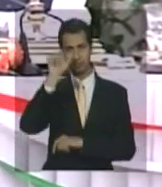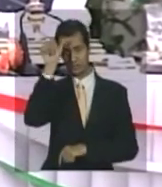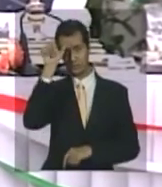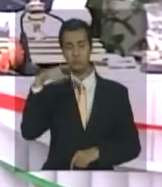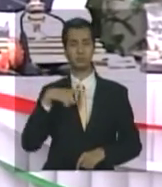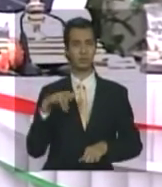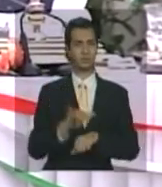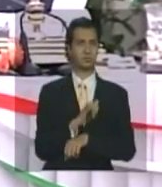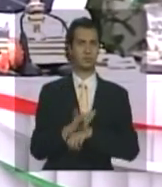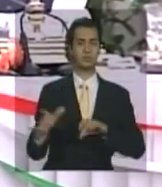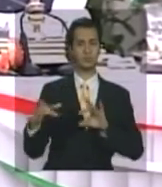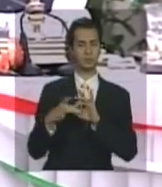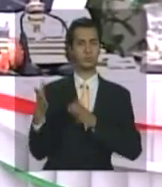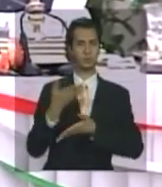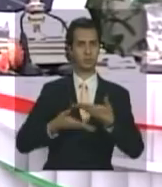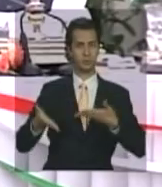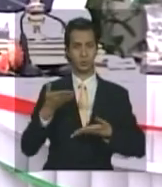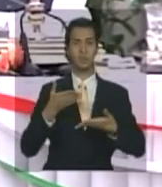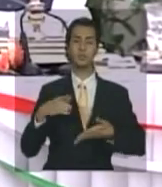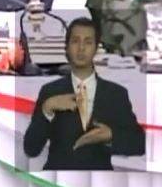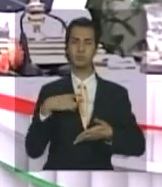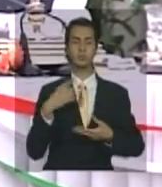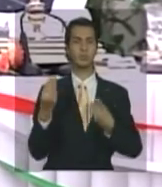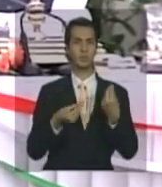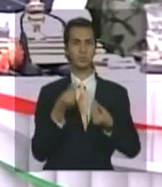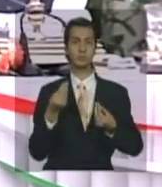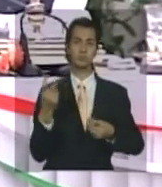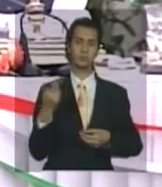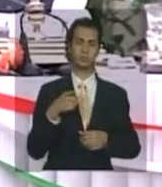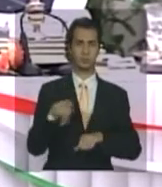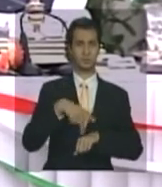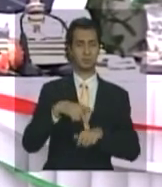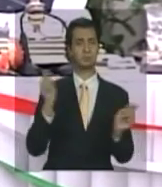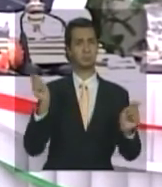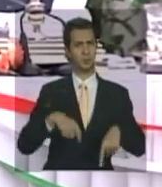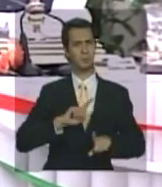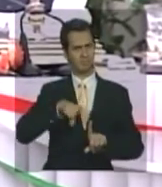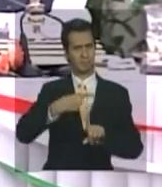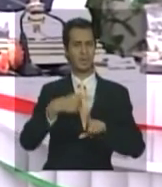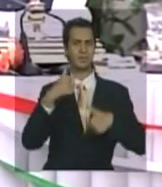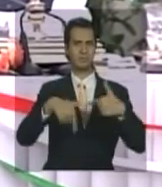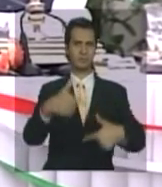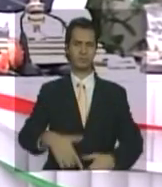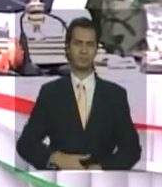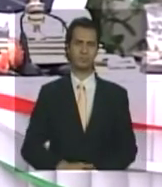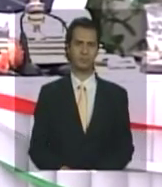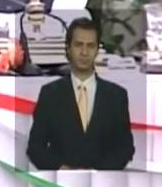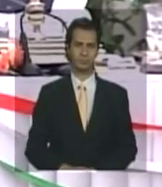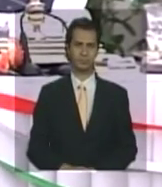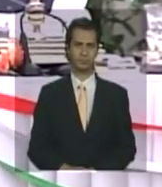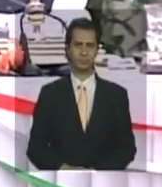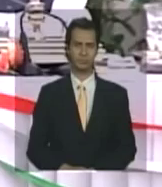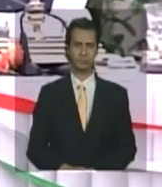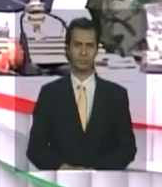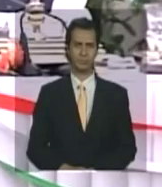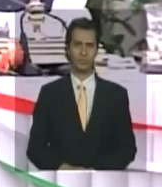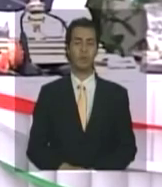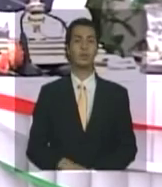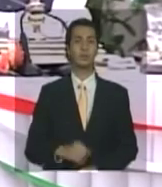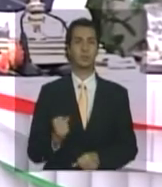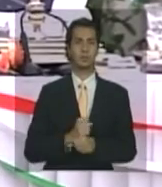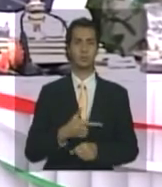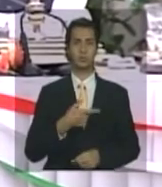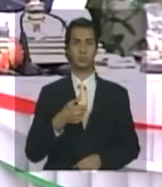trocas comerciais entre os dois países e afirmou que ainda há espaço para mais. Em 2011, nosso